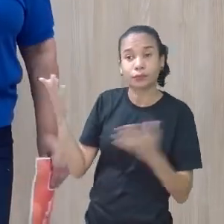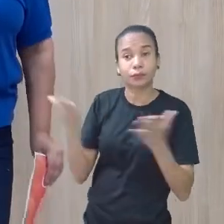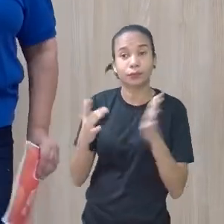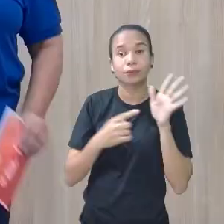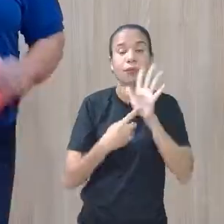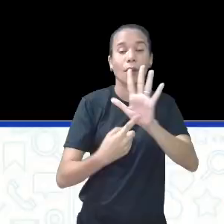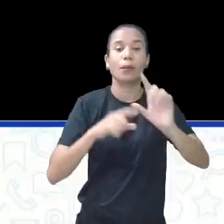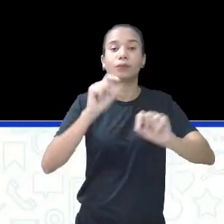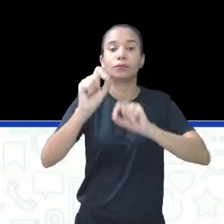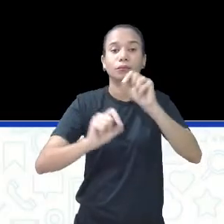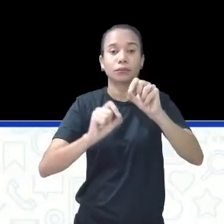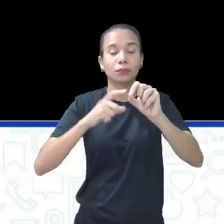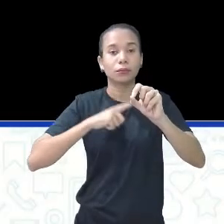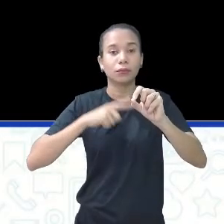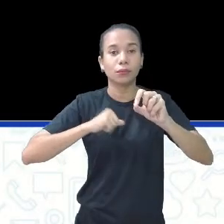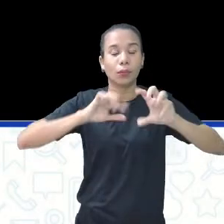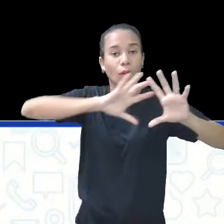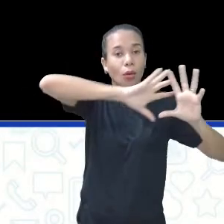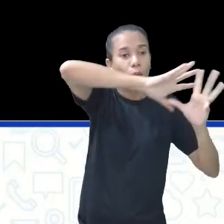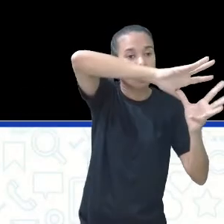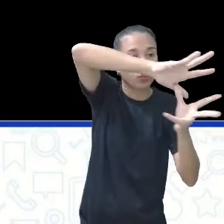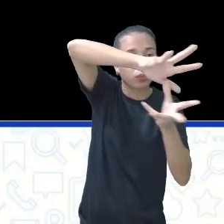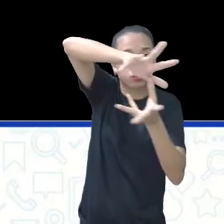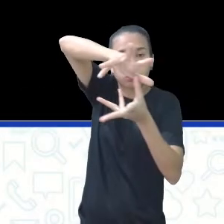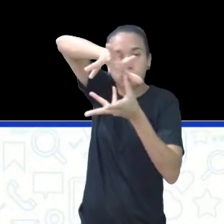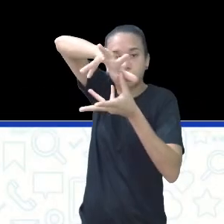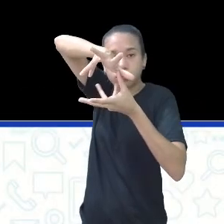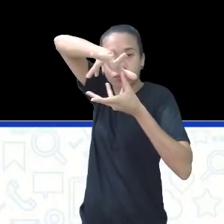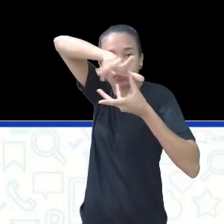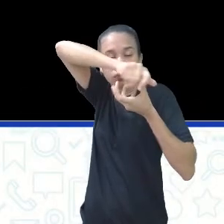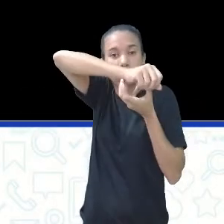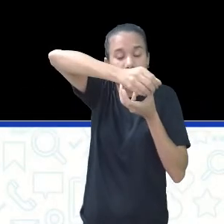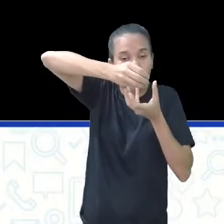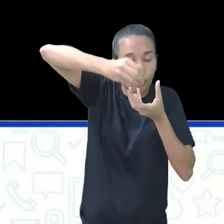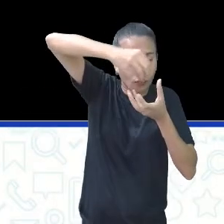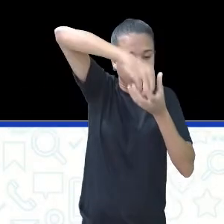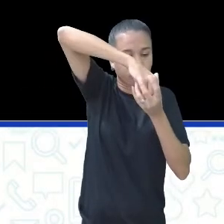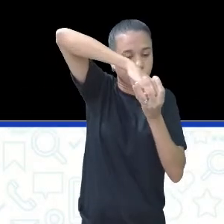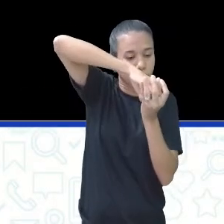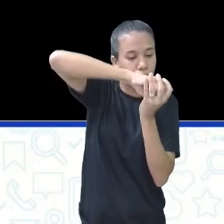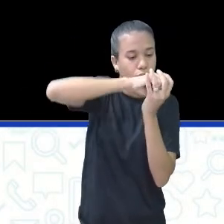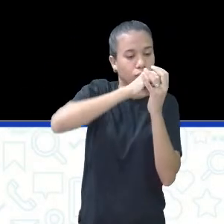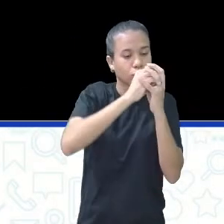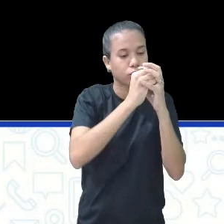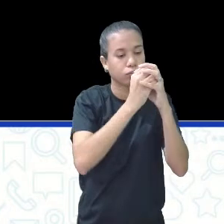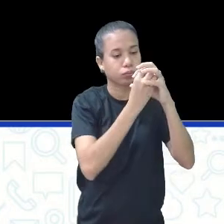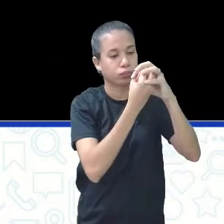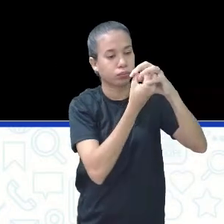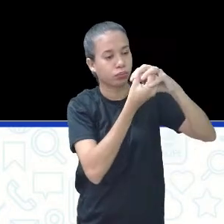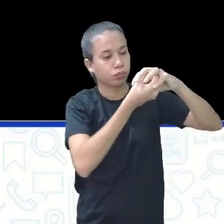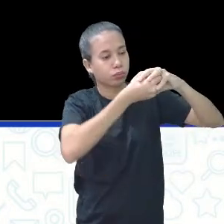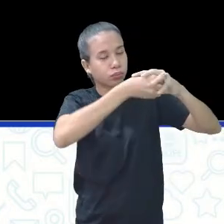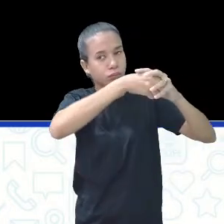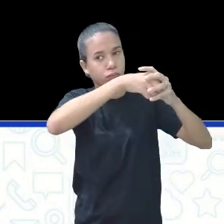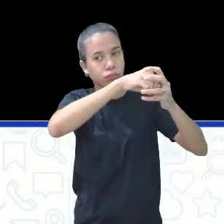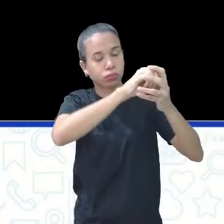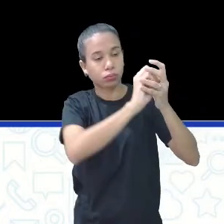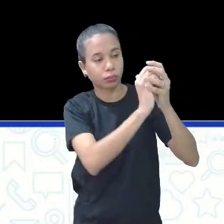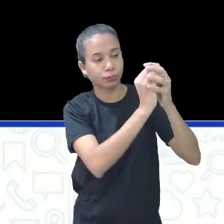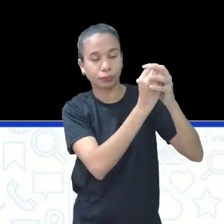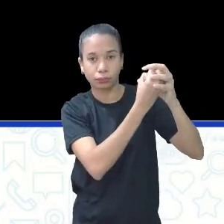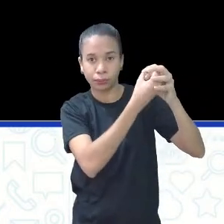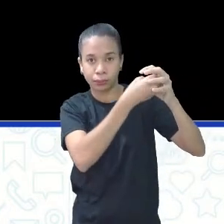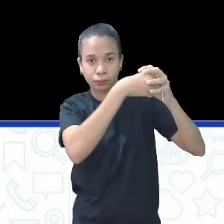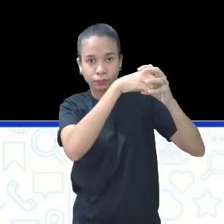estou mostrando, que a gente agora vai ver as camadas da Terra e as camadas internas. Então, a partir daí a gente